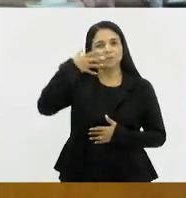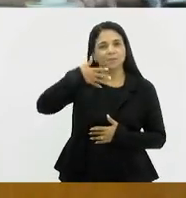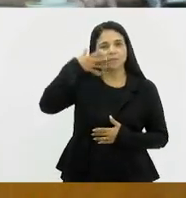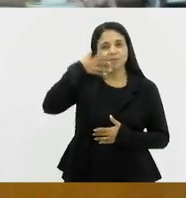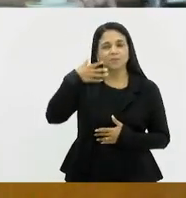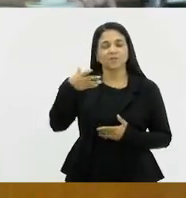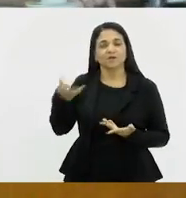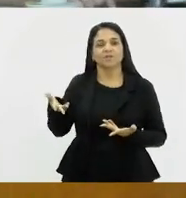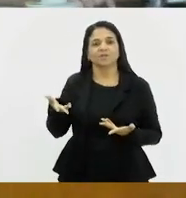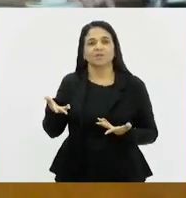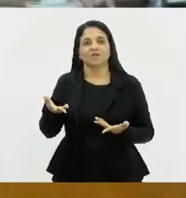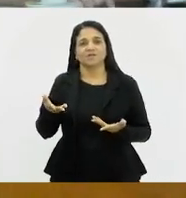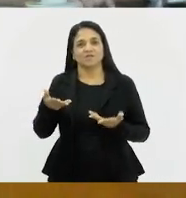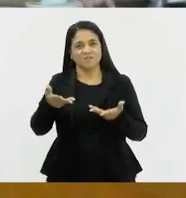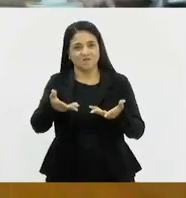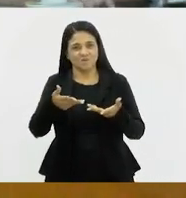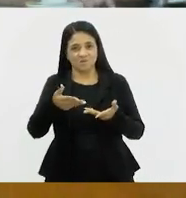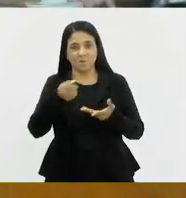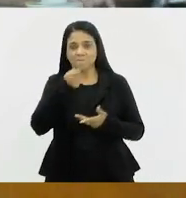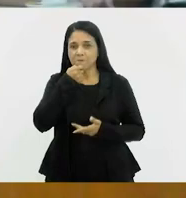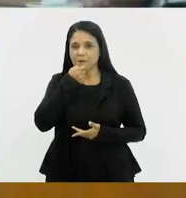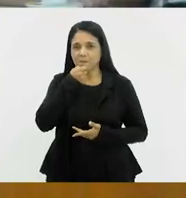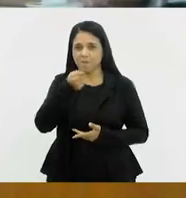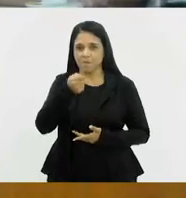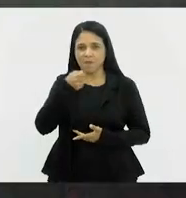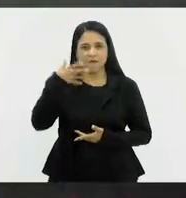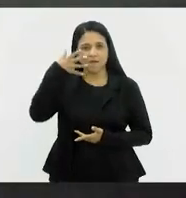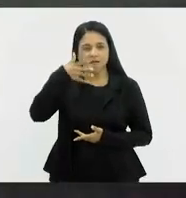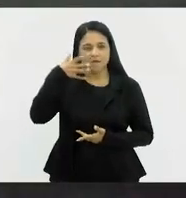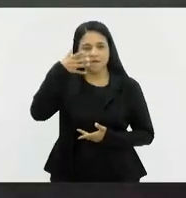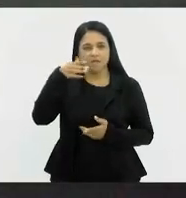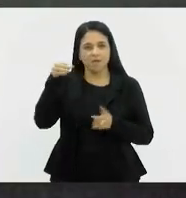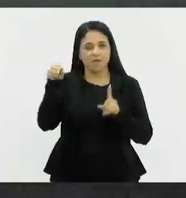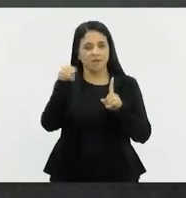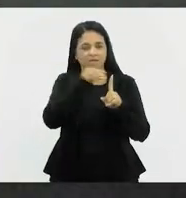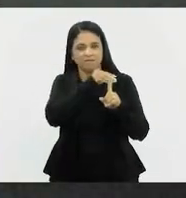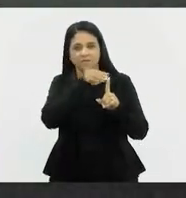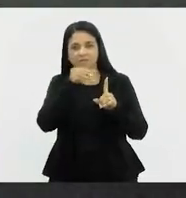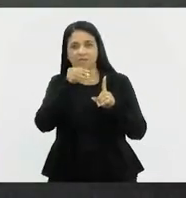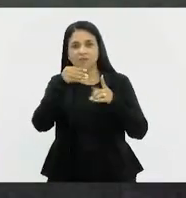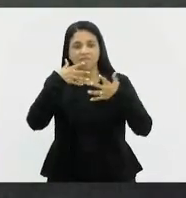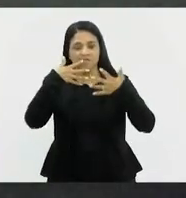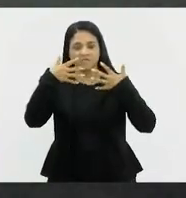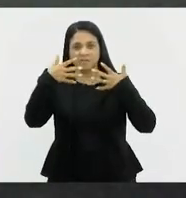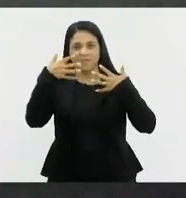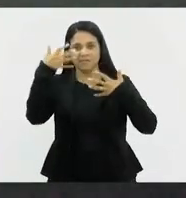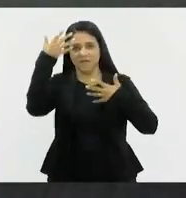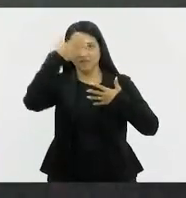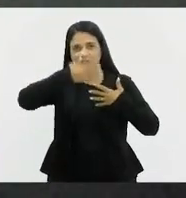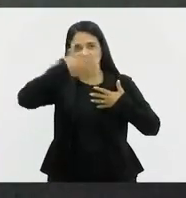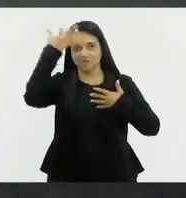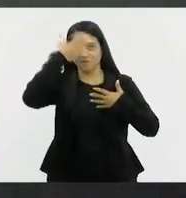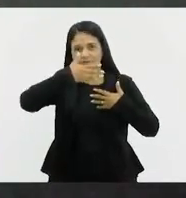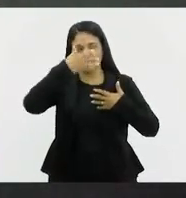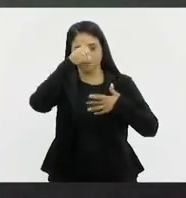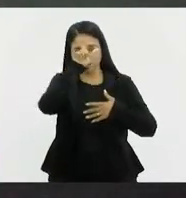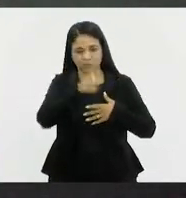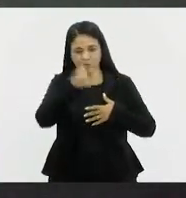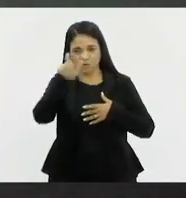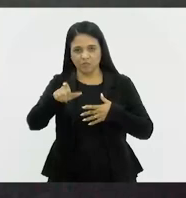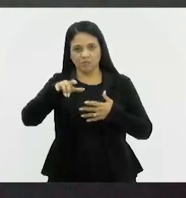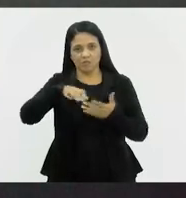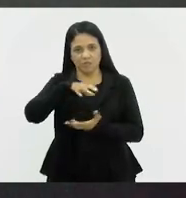Convido agora para falar sobre invisibilidade da pessoa idosa como fator que leva a